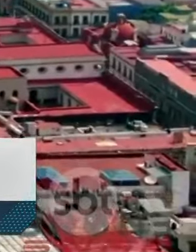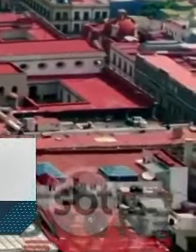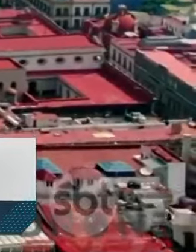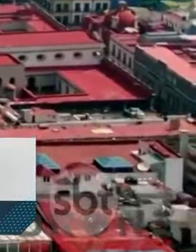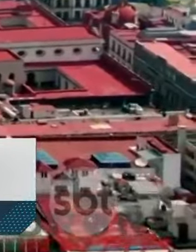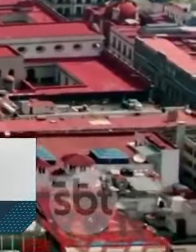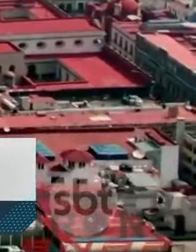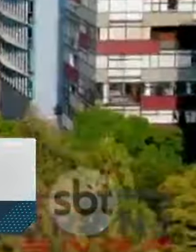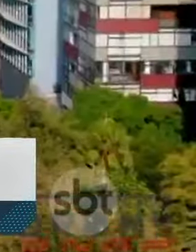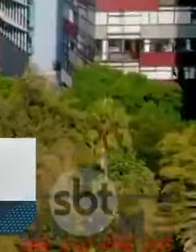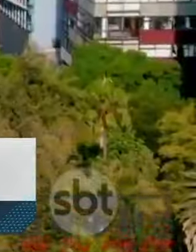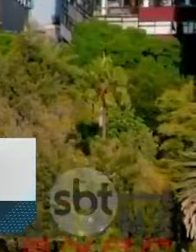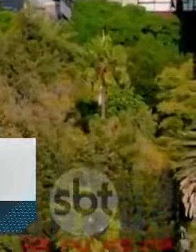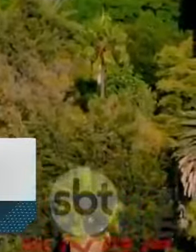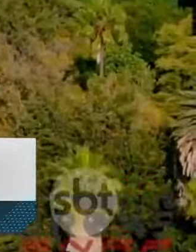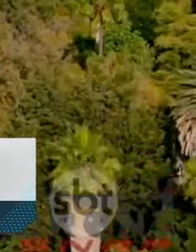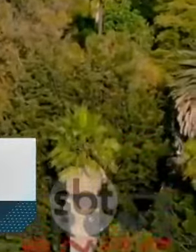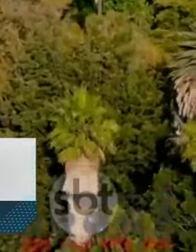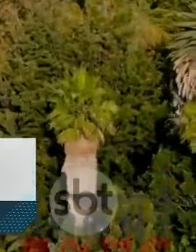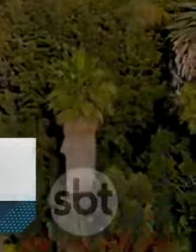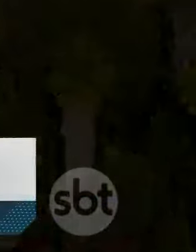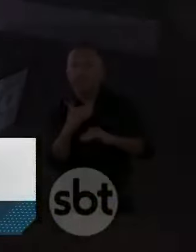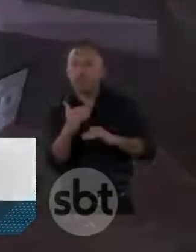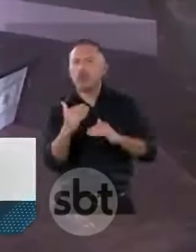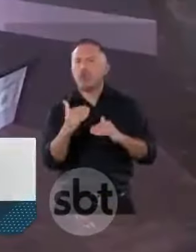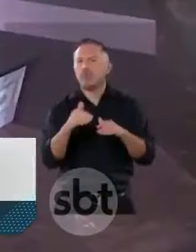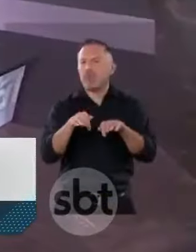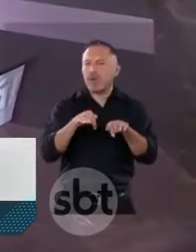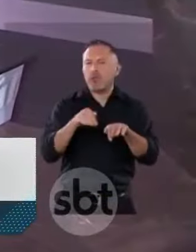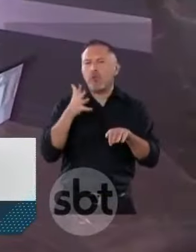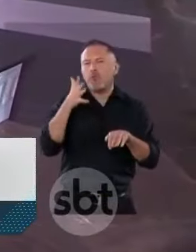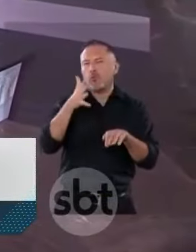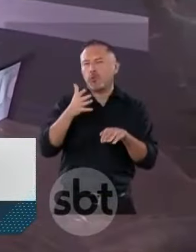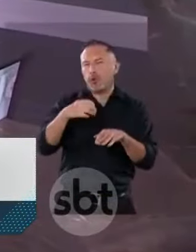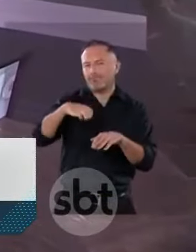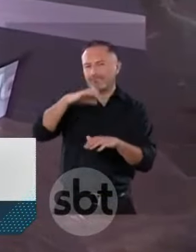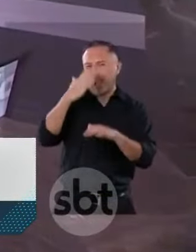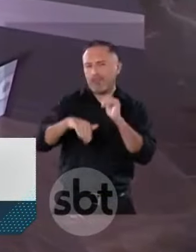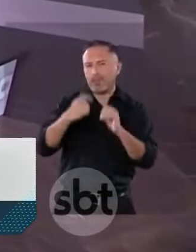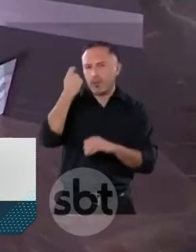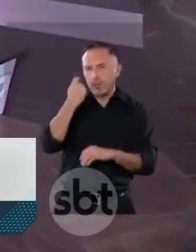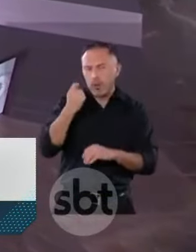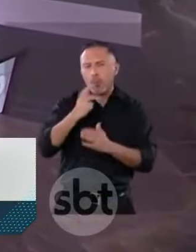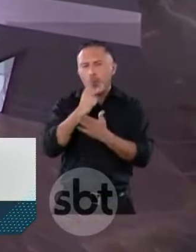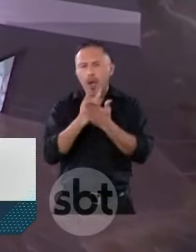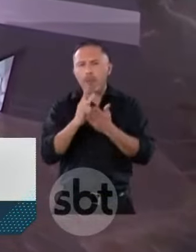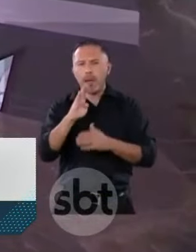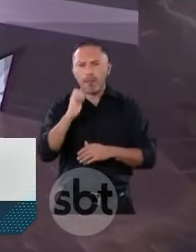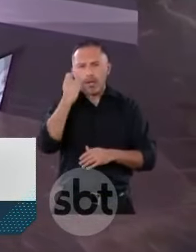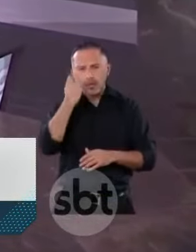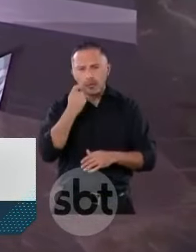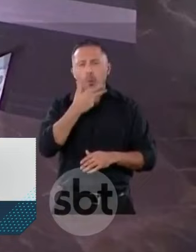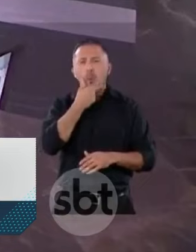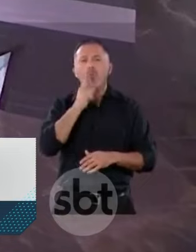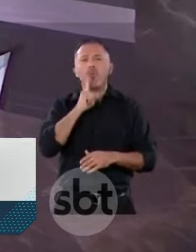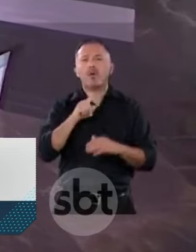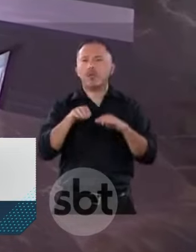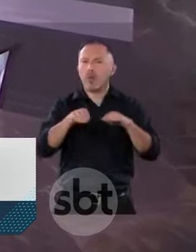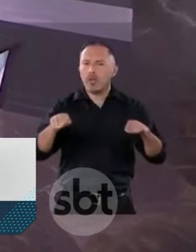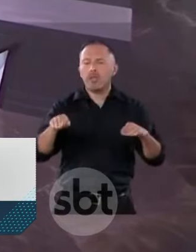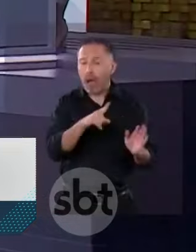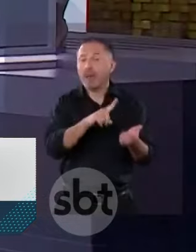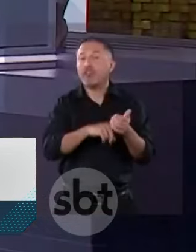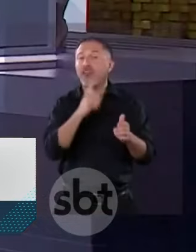América Latina, atrás apenas do Brasil, o México chega ao dia da eleição num clima de disputa, mas com a democracia